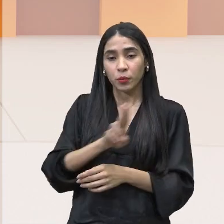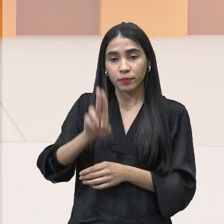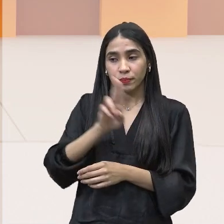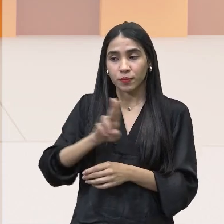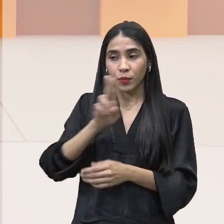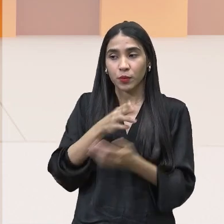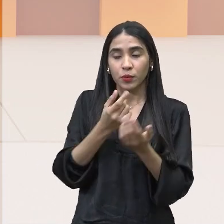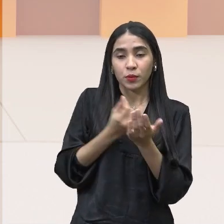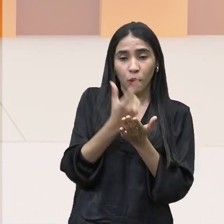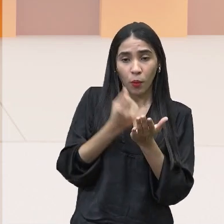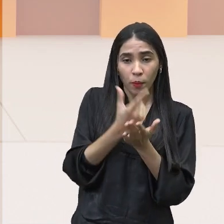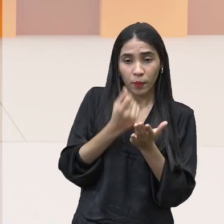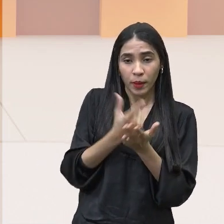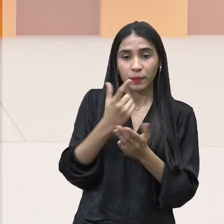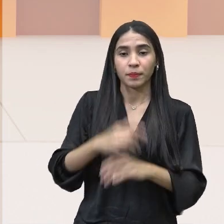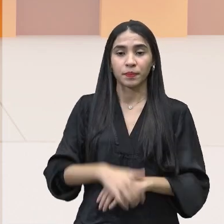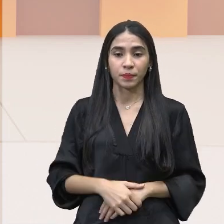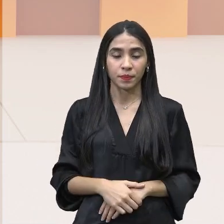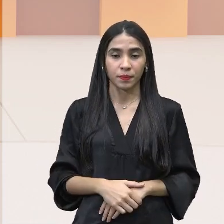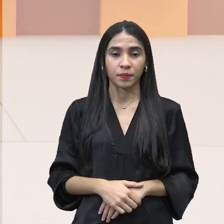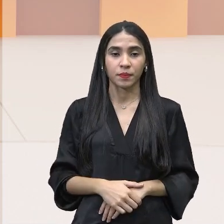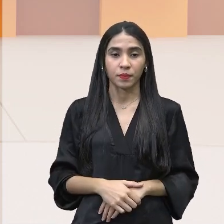Então, é uma outra